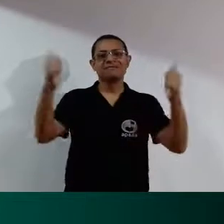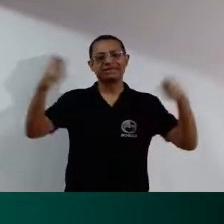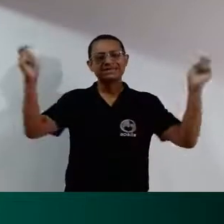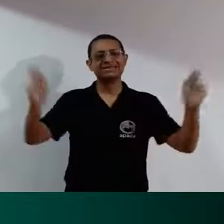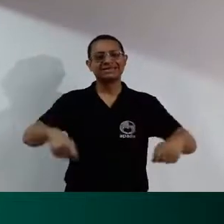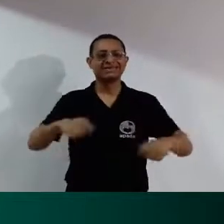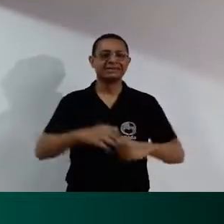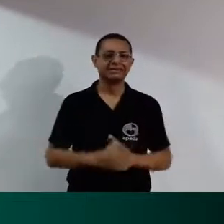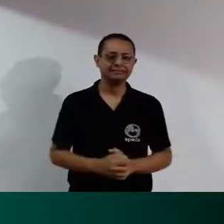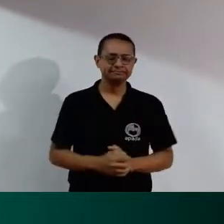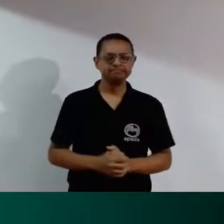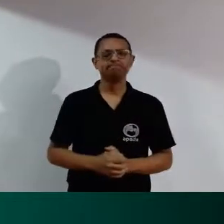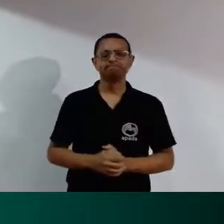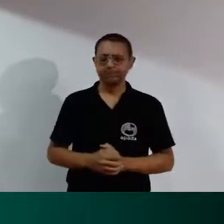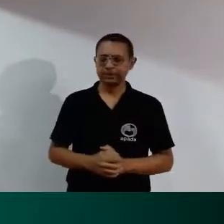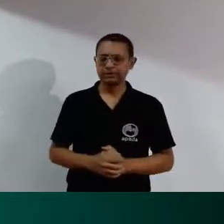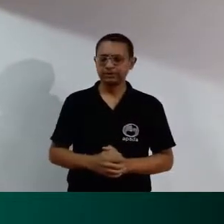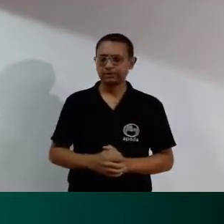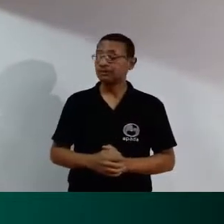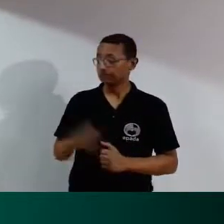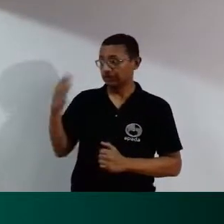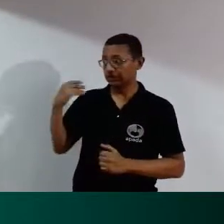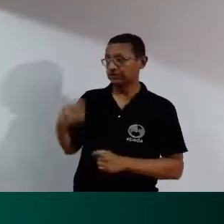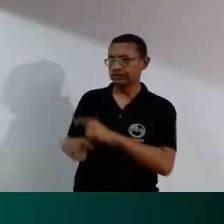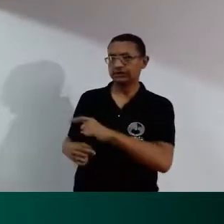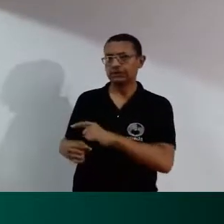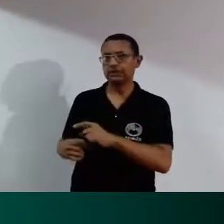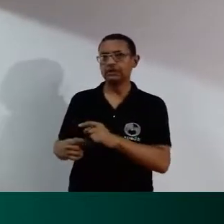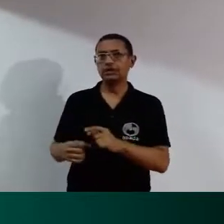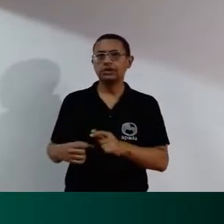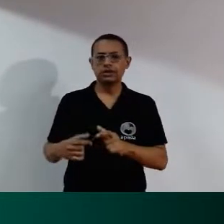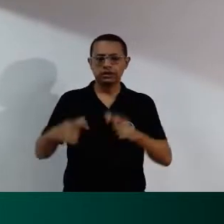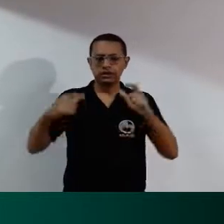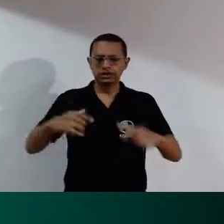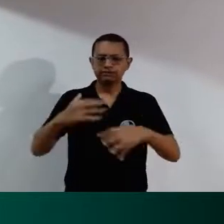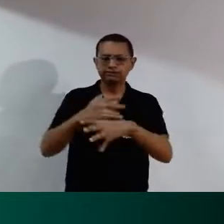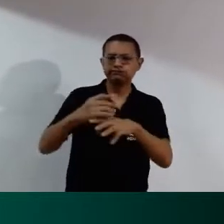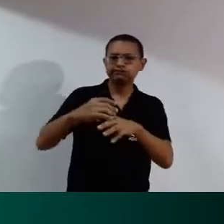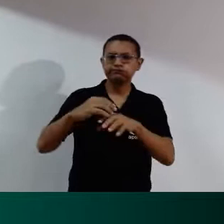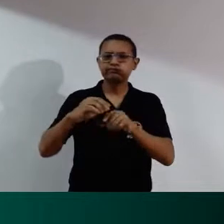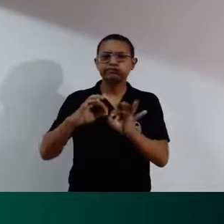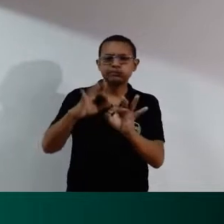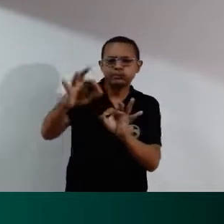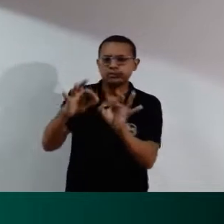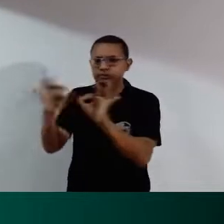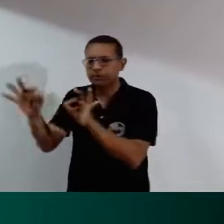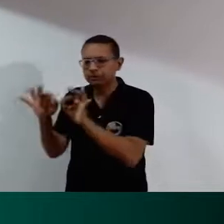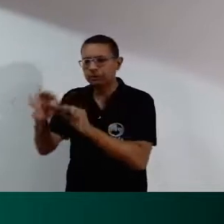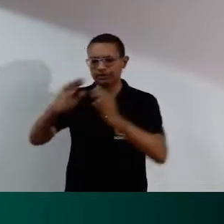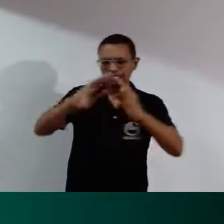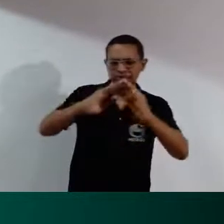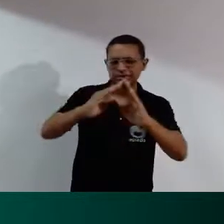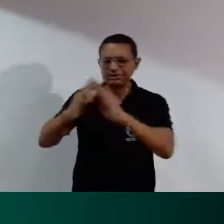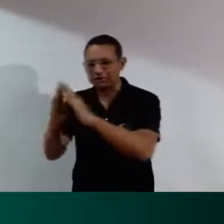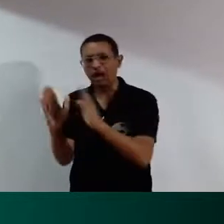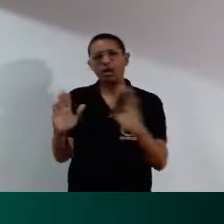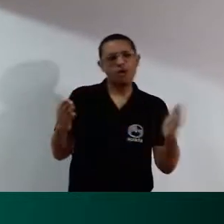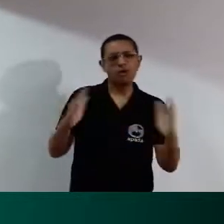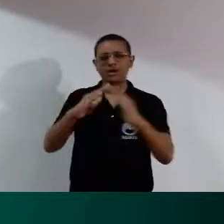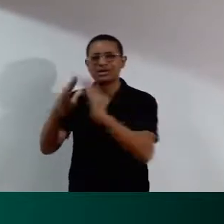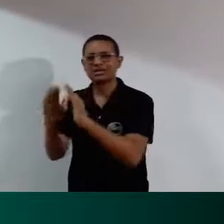você falando da Periferia né Eu acredito que nós quatro aqui sejamos sujeitos vindos da Periferia né Foi fazer